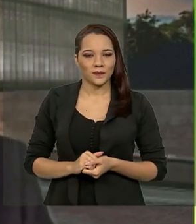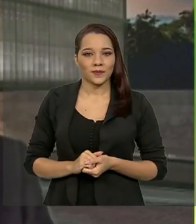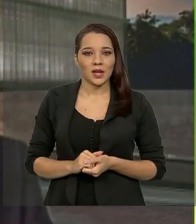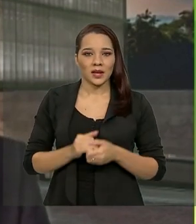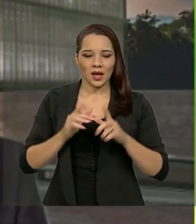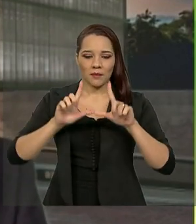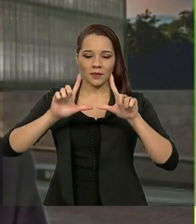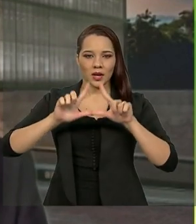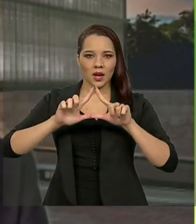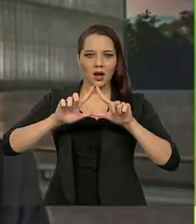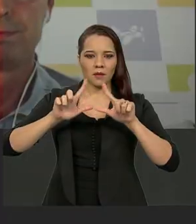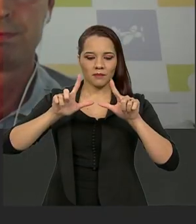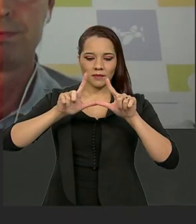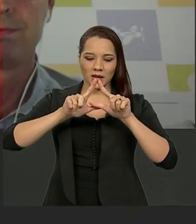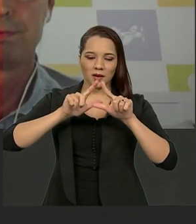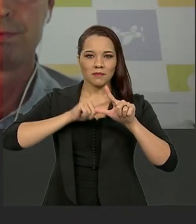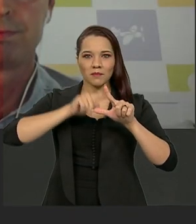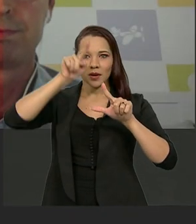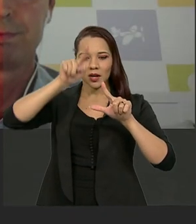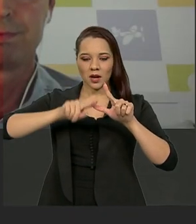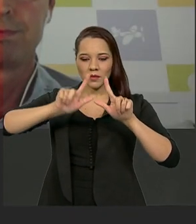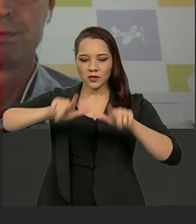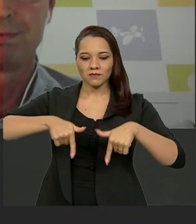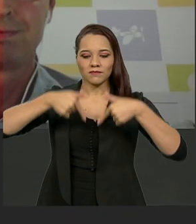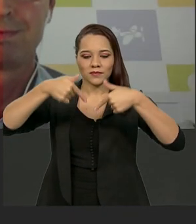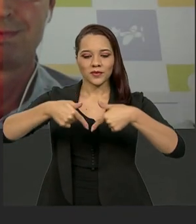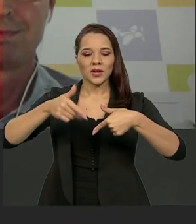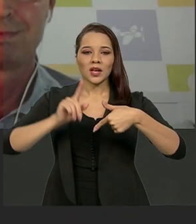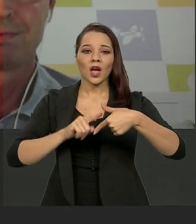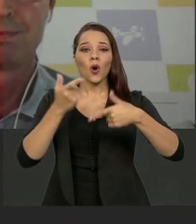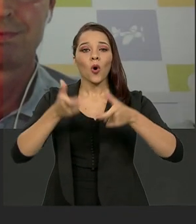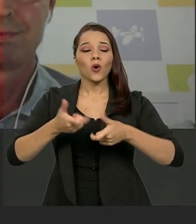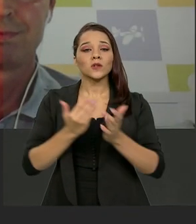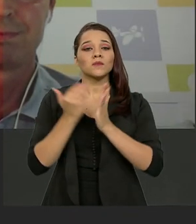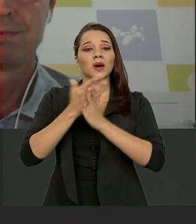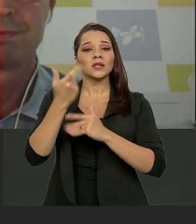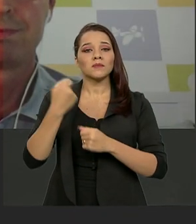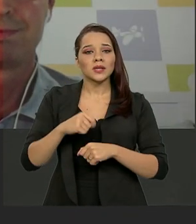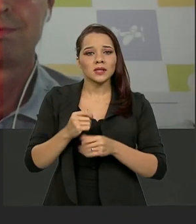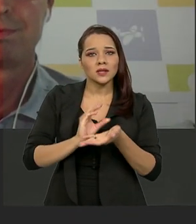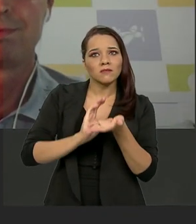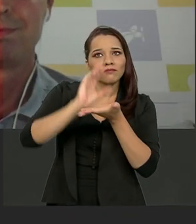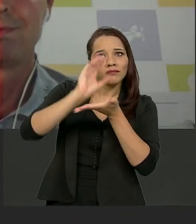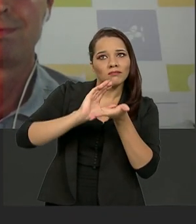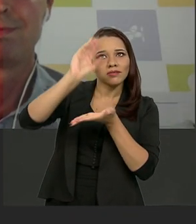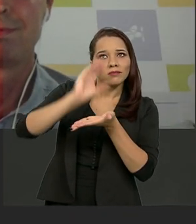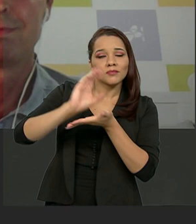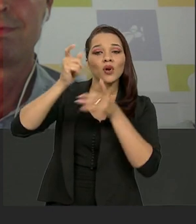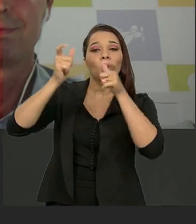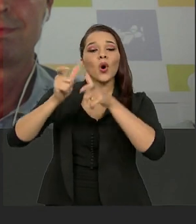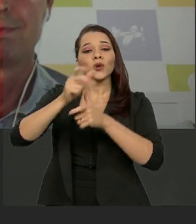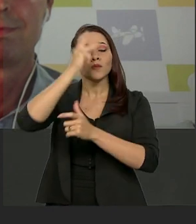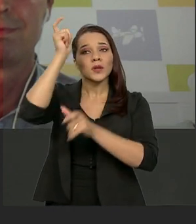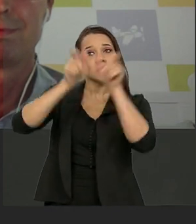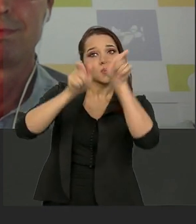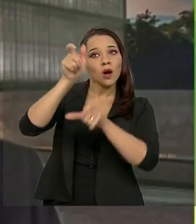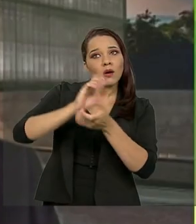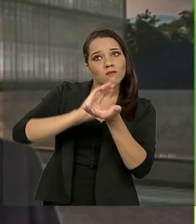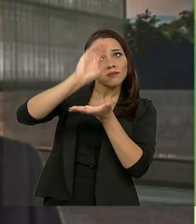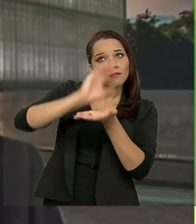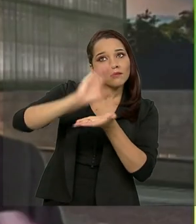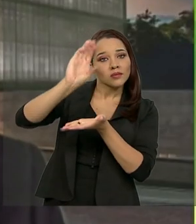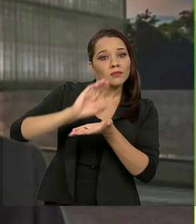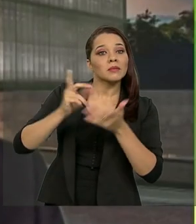pirâmide, é colocar o recurso aonde há necessidade, aonde as pessoas estão. Então, este